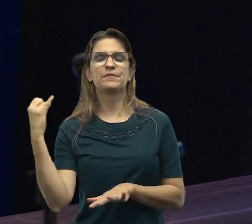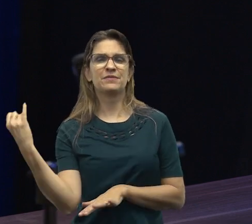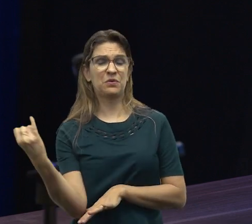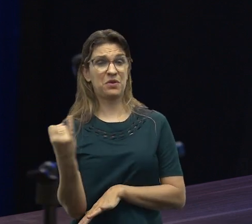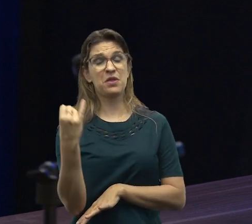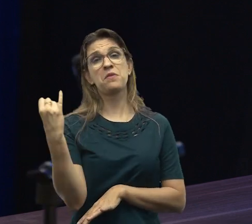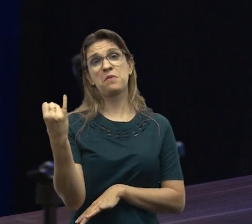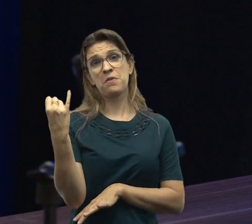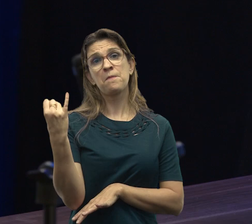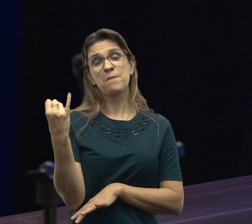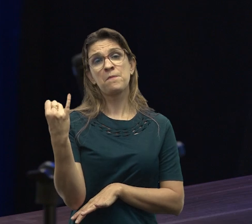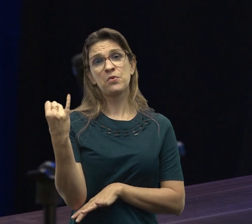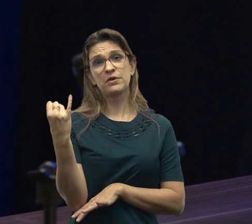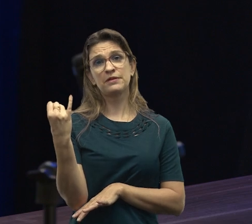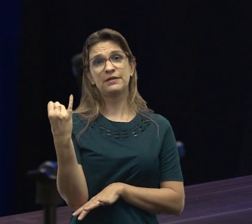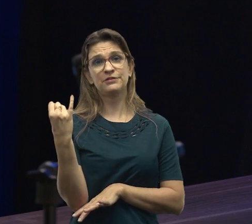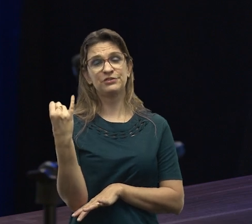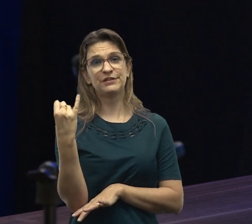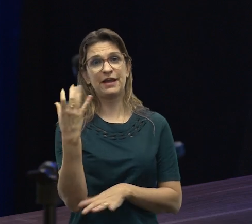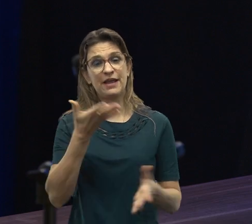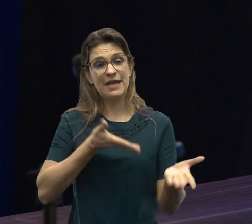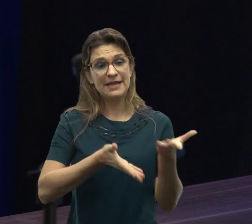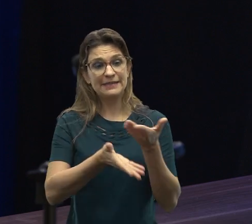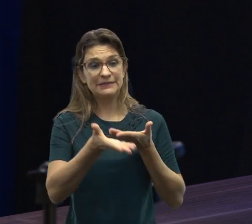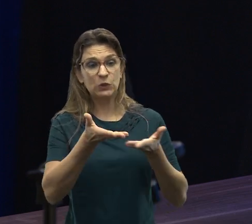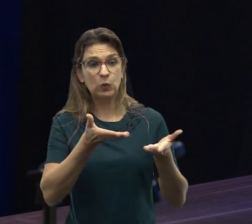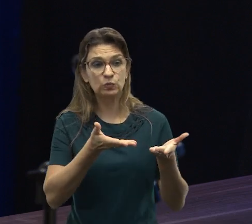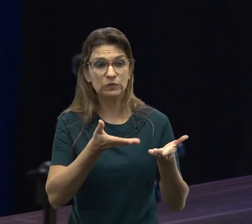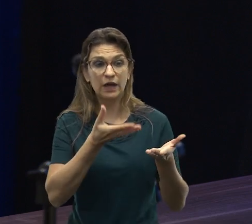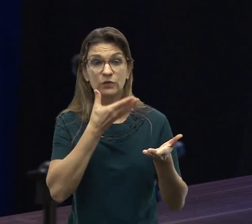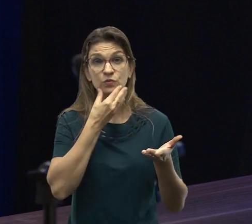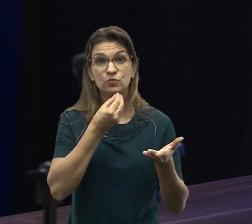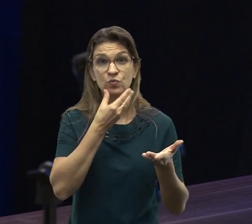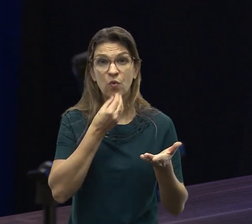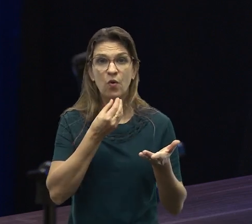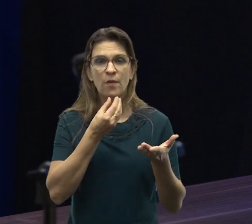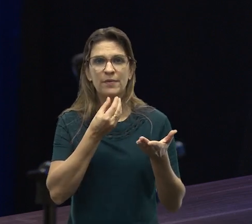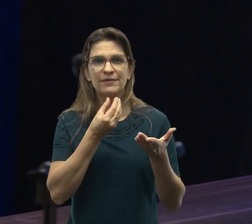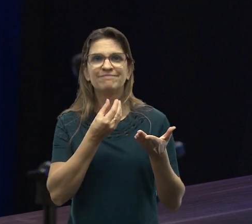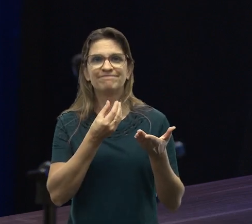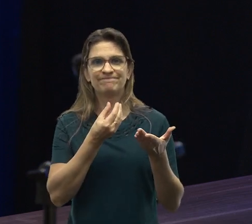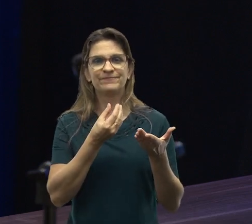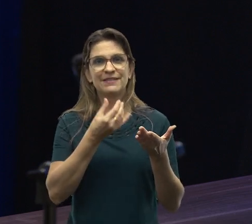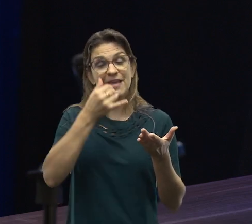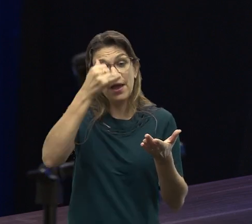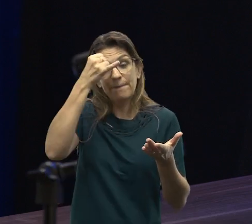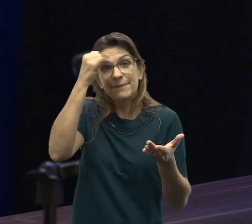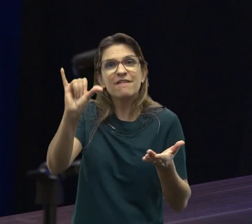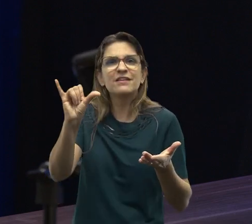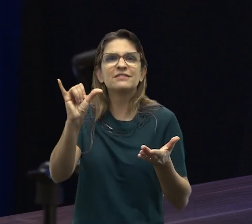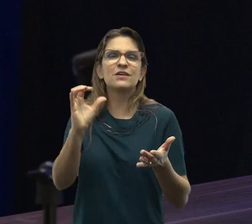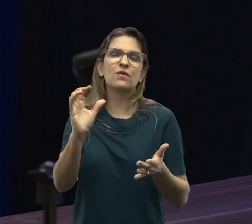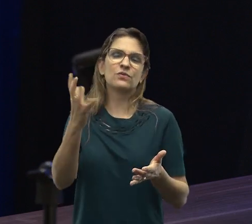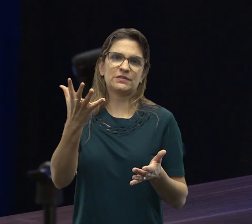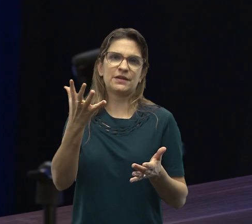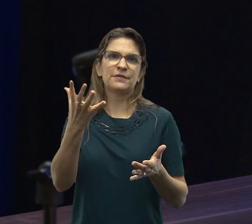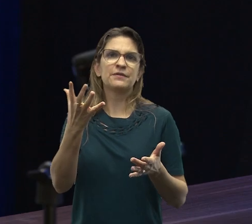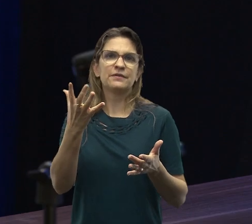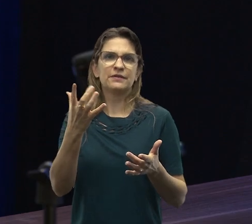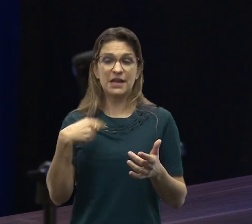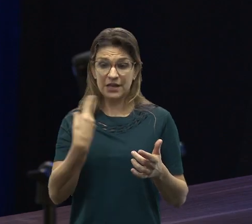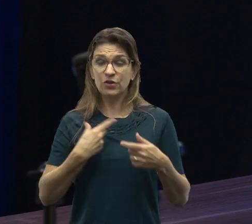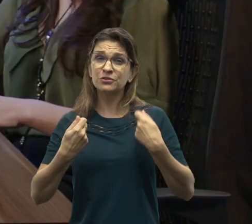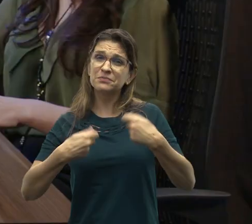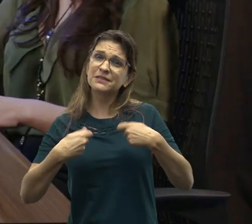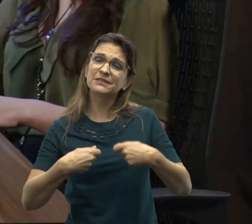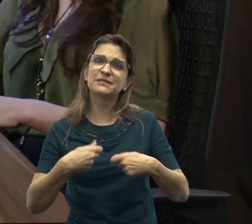violência. E muitas vezes isso atua preventivamente, que é algo que eu entendo que a gente tem que fazer. A gente tem que atuar